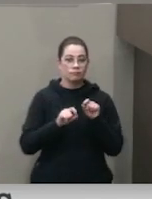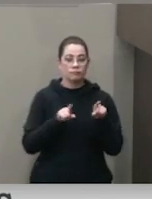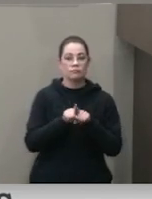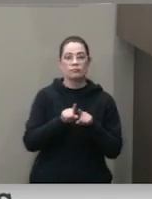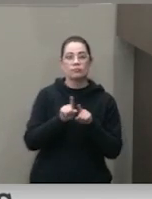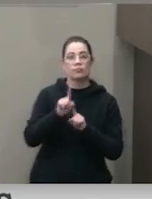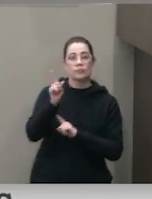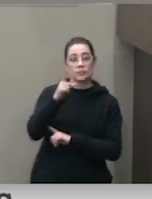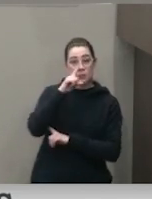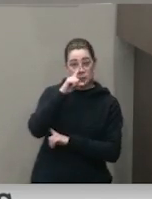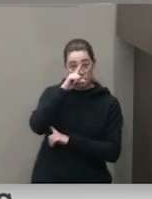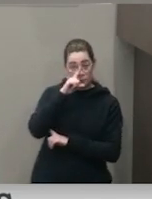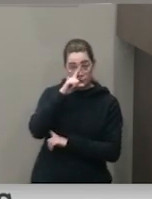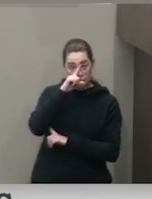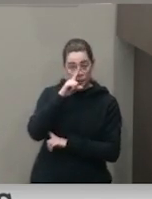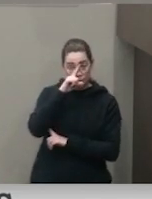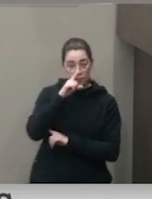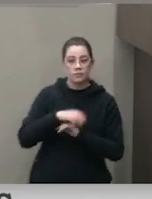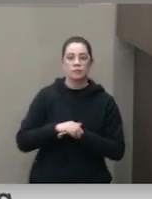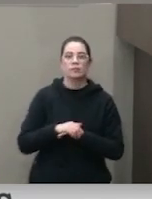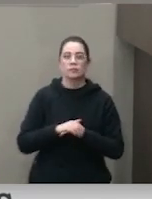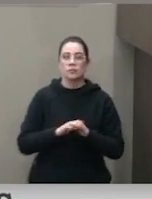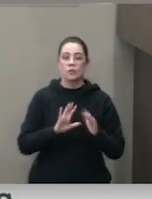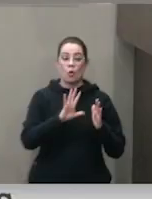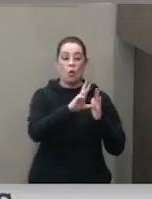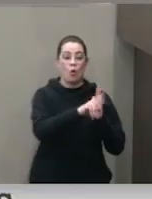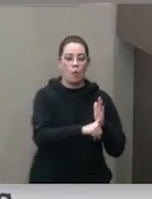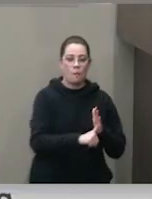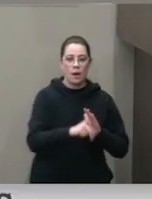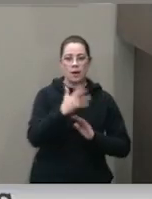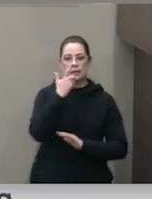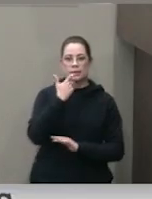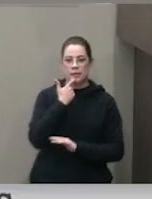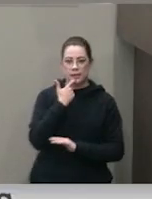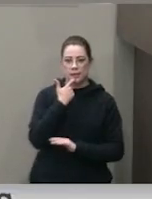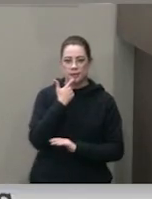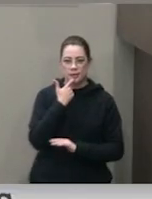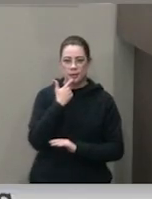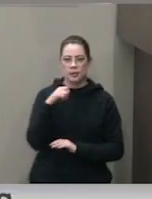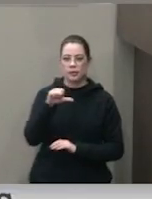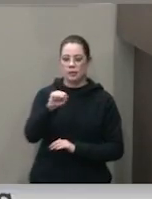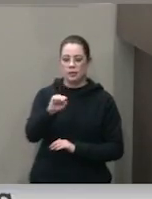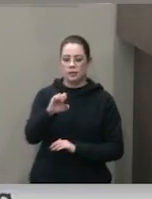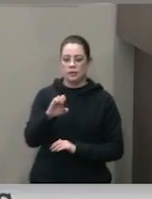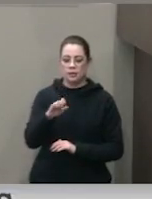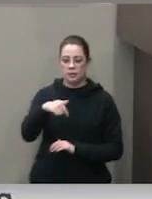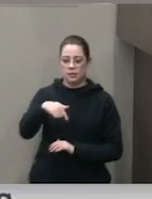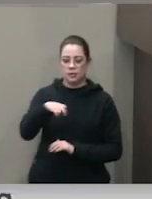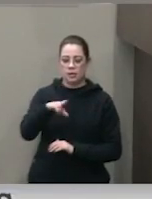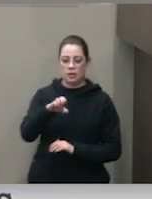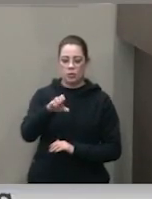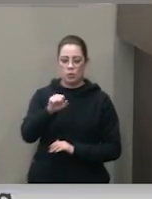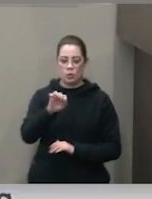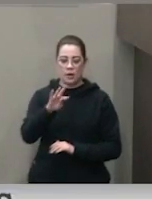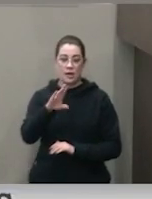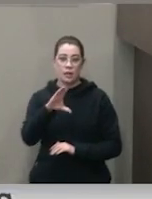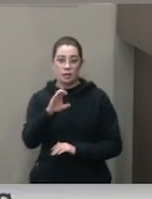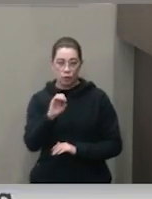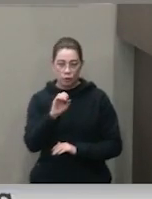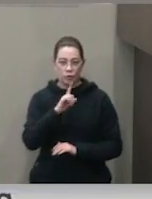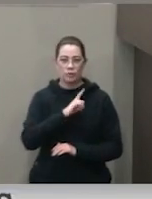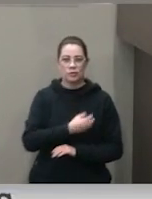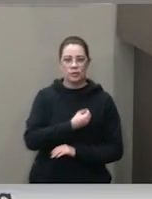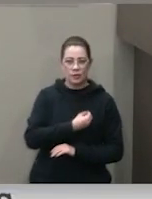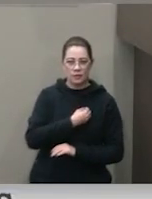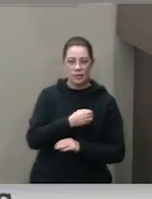é um risco muito grande de sequestro de crianças. Porque existe o tráfico de crianças, de